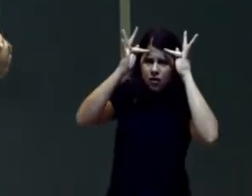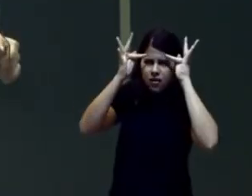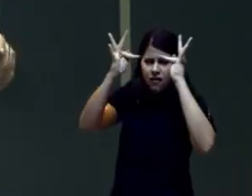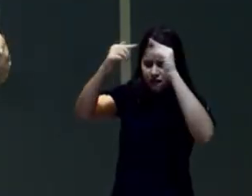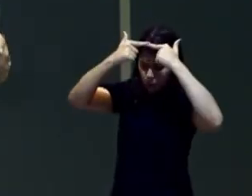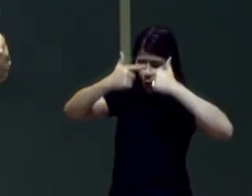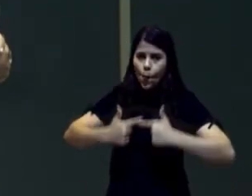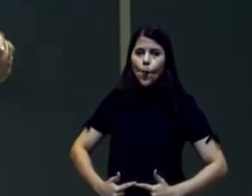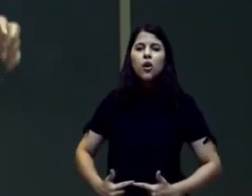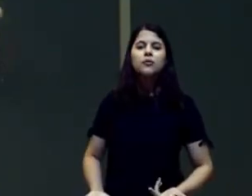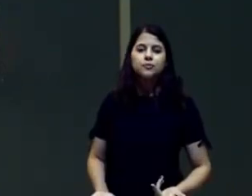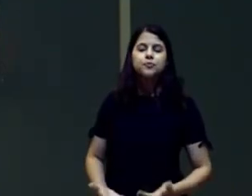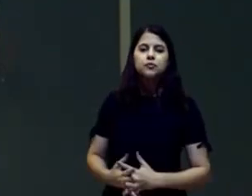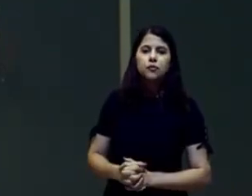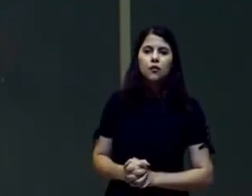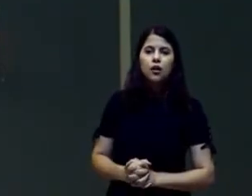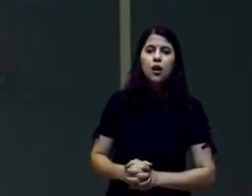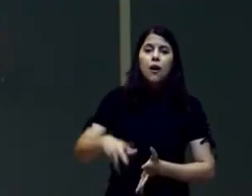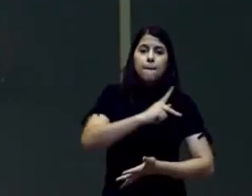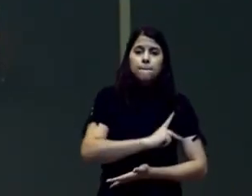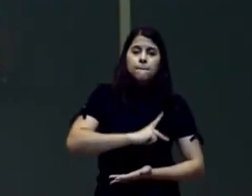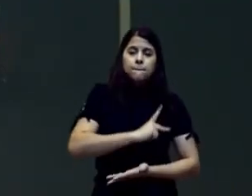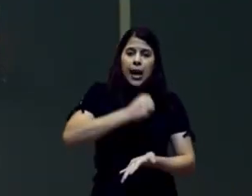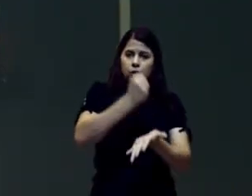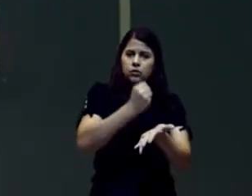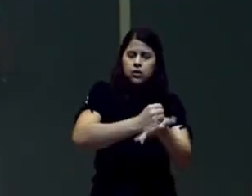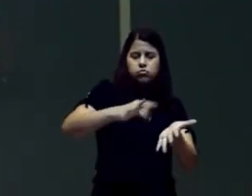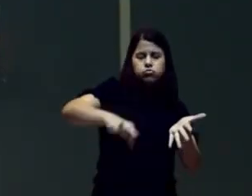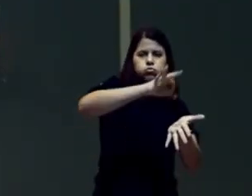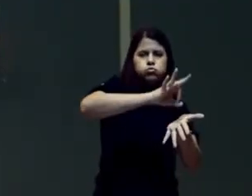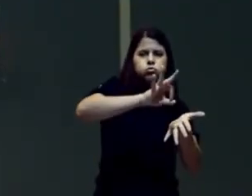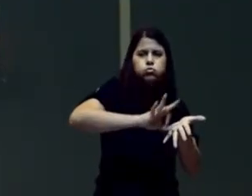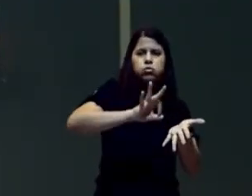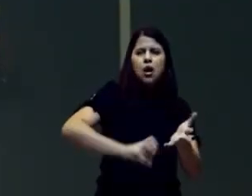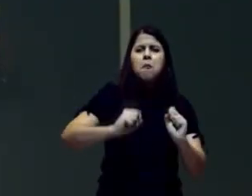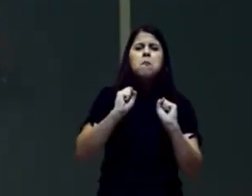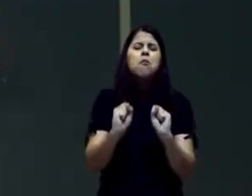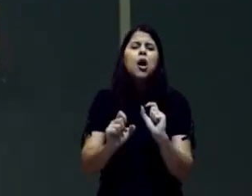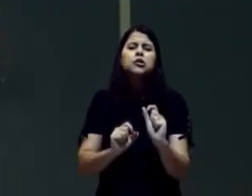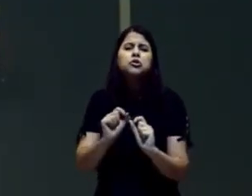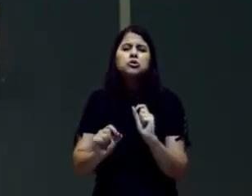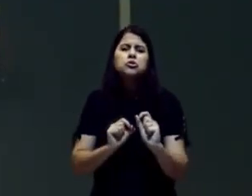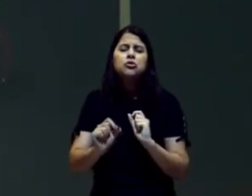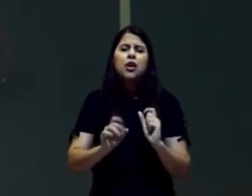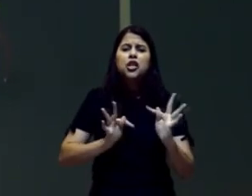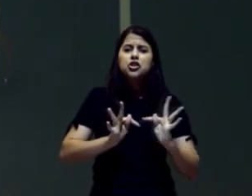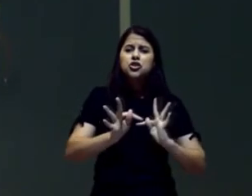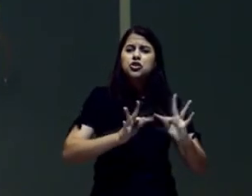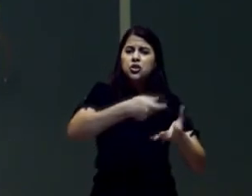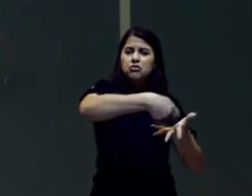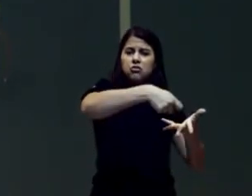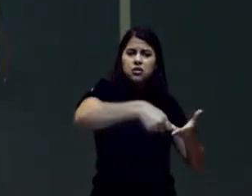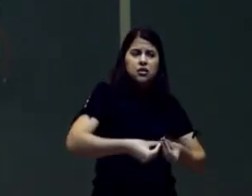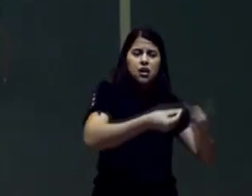seu testamento. E veja que coisa interessante. Ele poderia escrever para Tito, que era o seu colaborador mais velho.